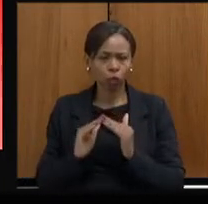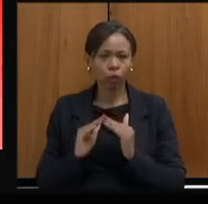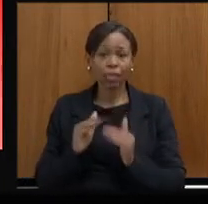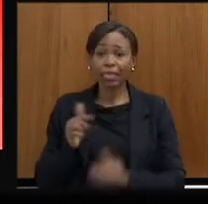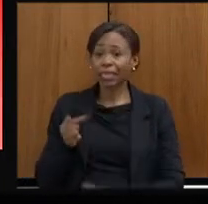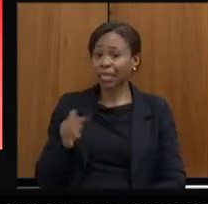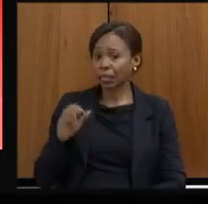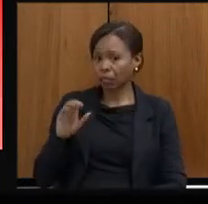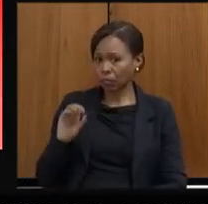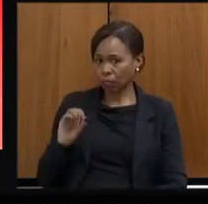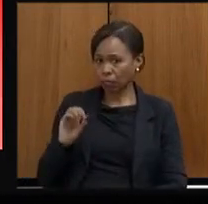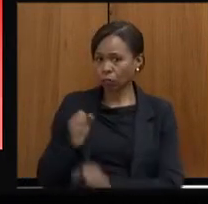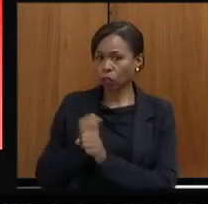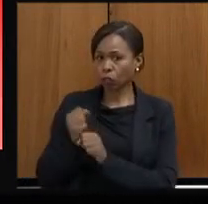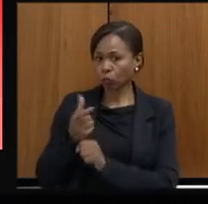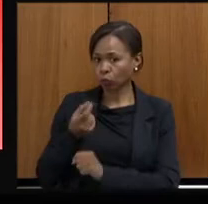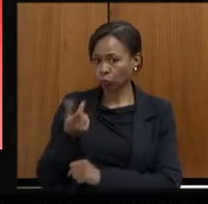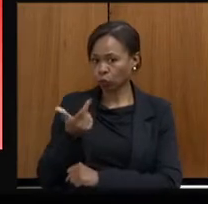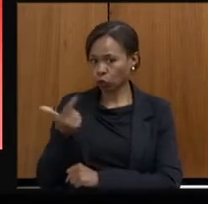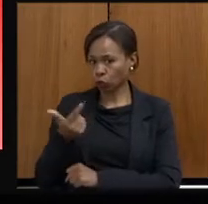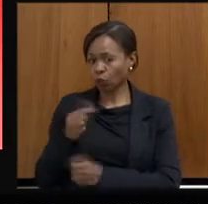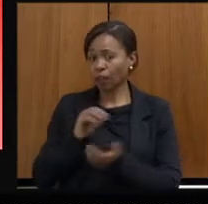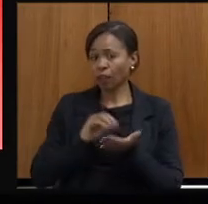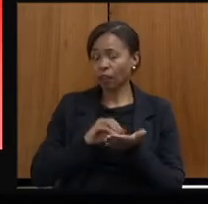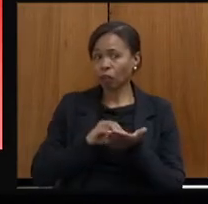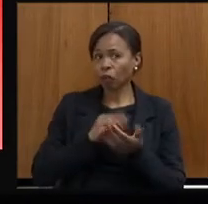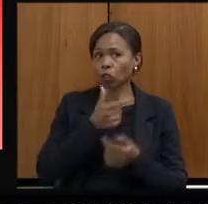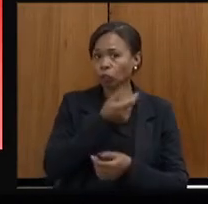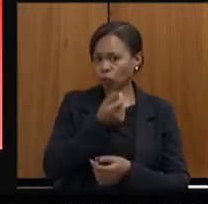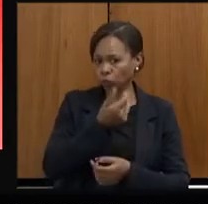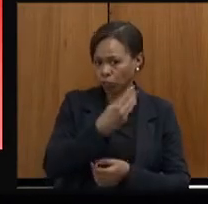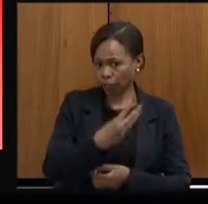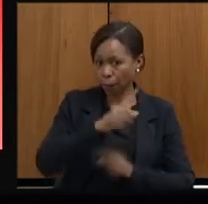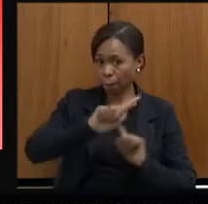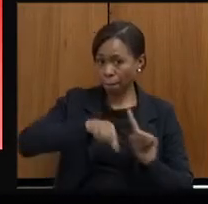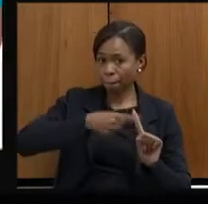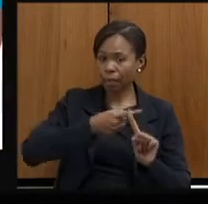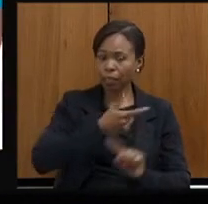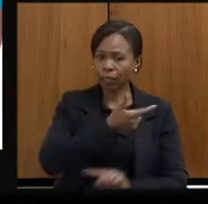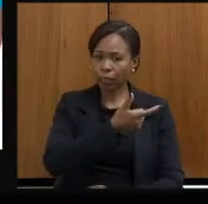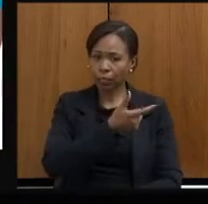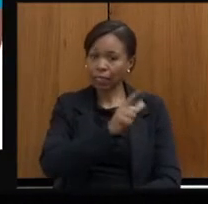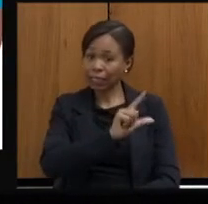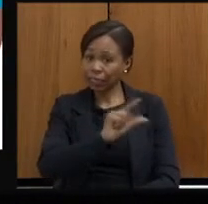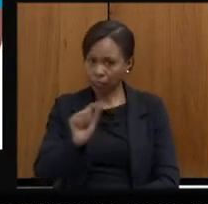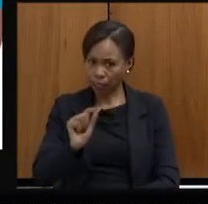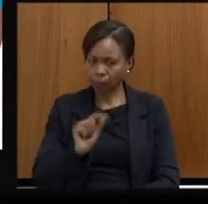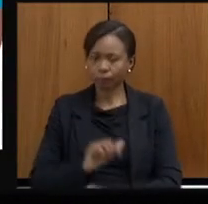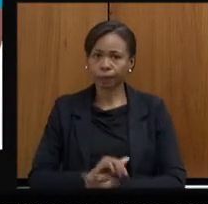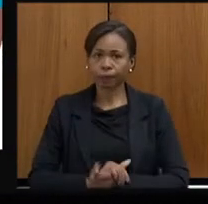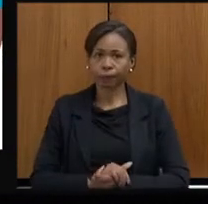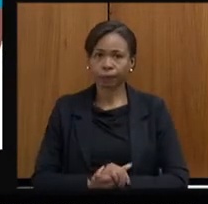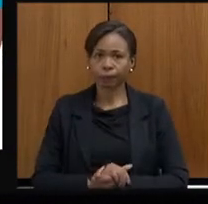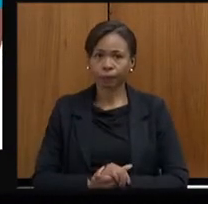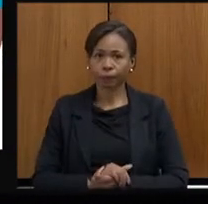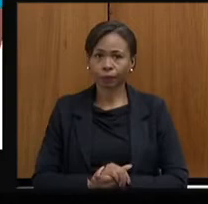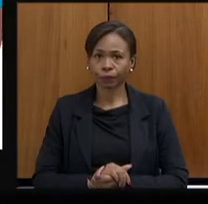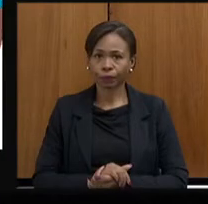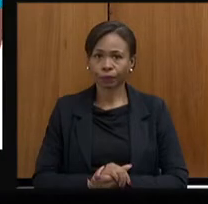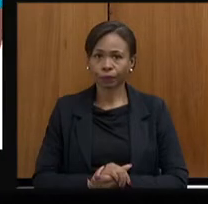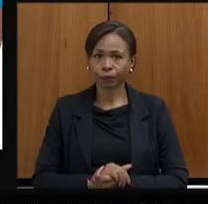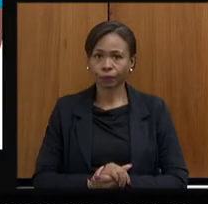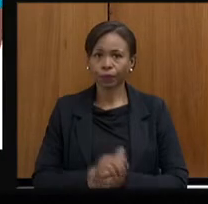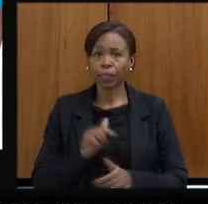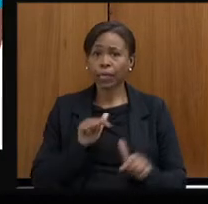2022 e 100 vai ficar para 2023. Tá? Então, o deputado vem acompanhando de perto. Na política de